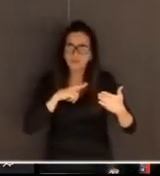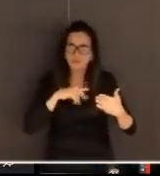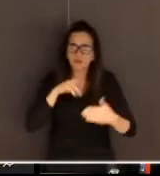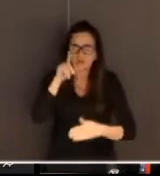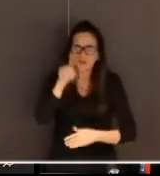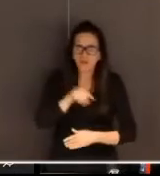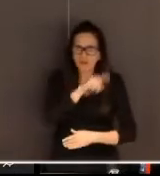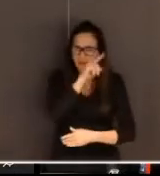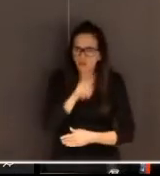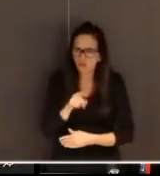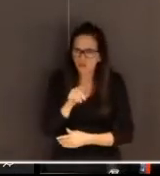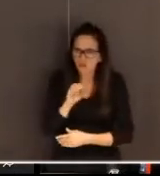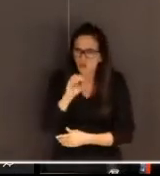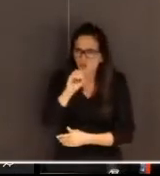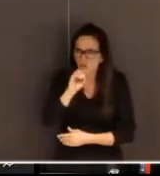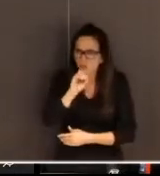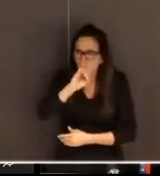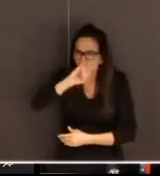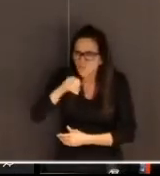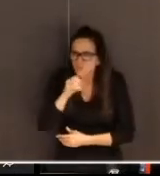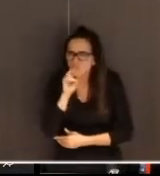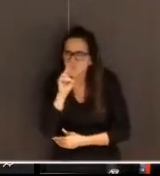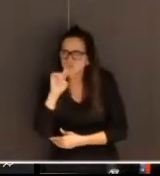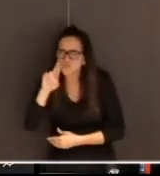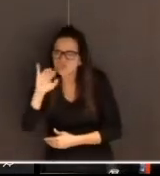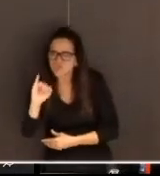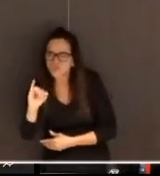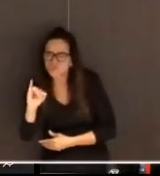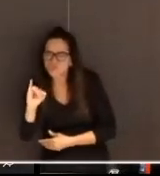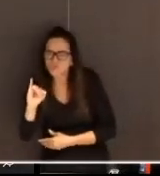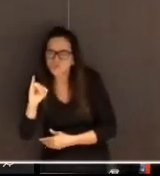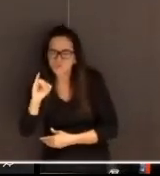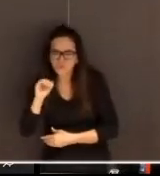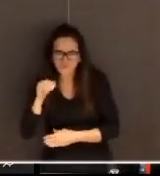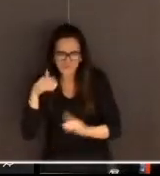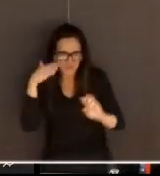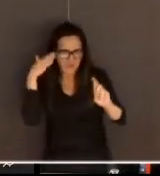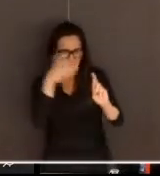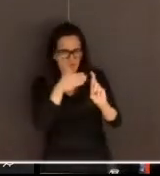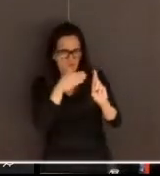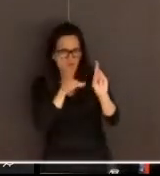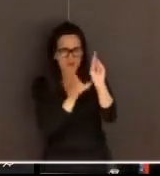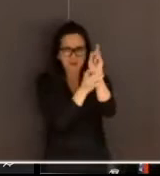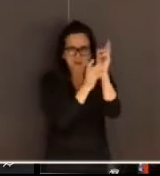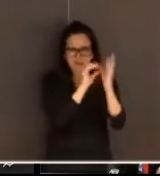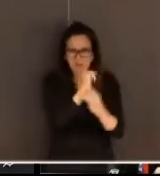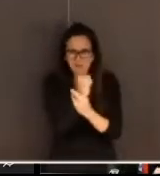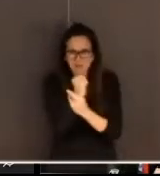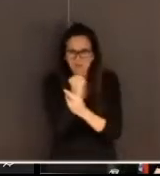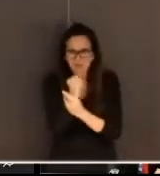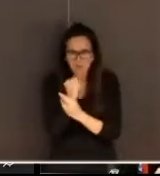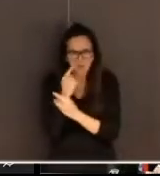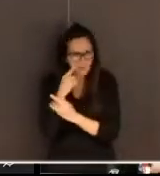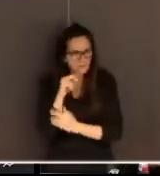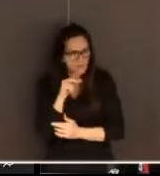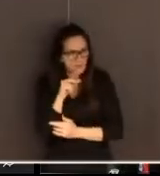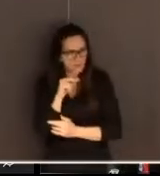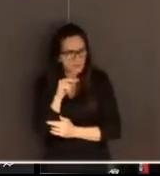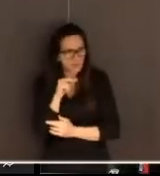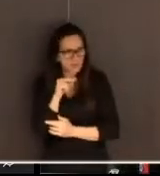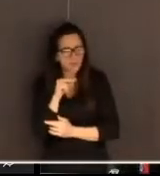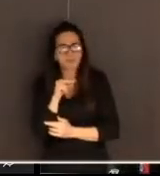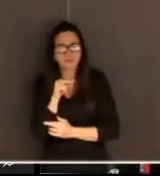júri, é óbvio, porque foi feita referência às algemas, porque os jurados estão a ver que o réu está algemado.